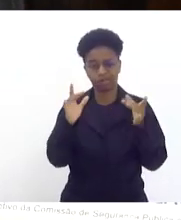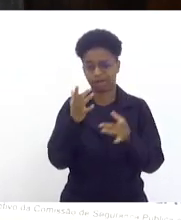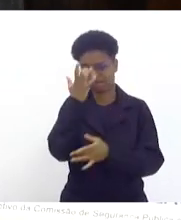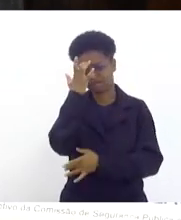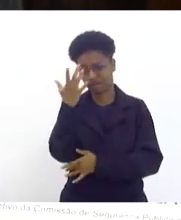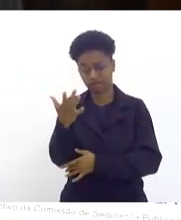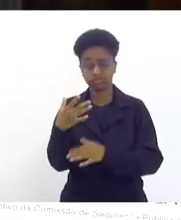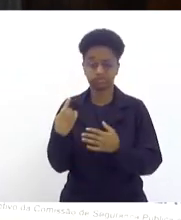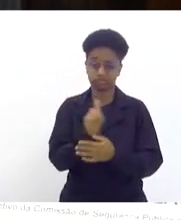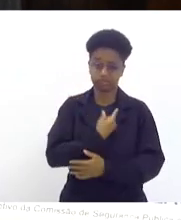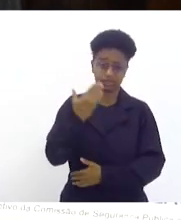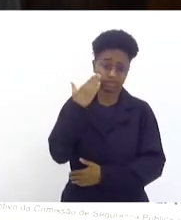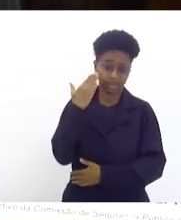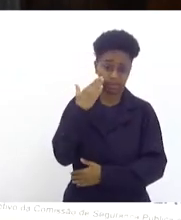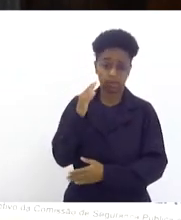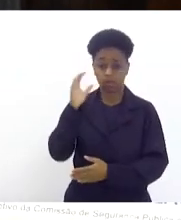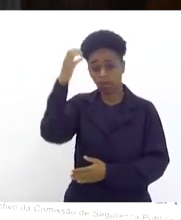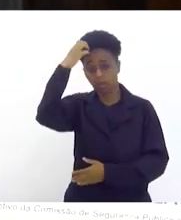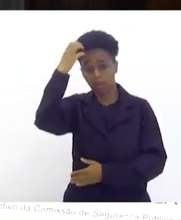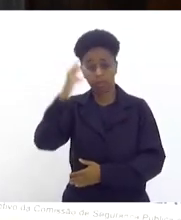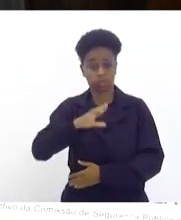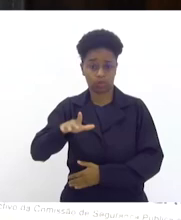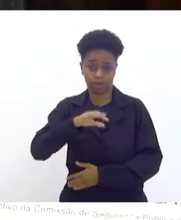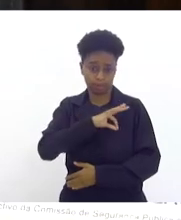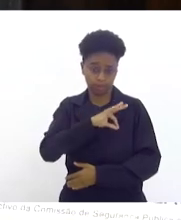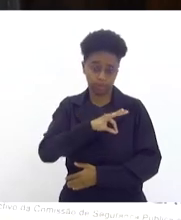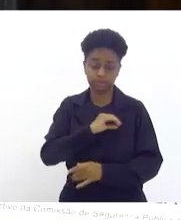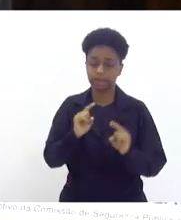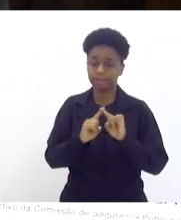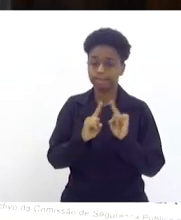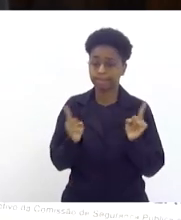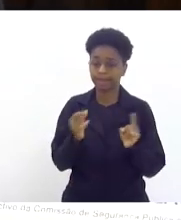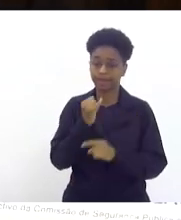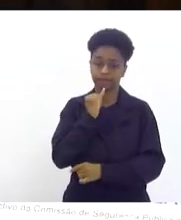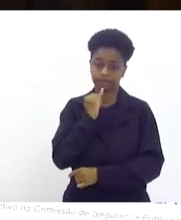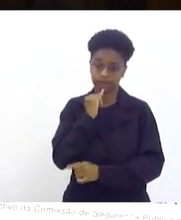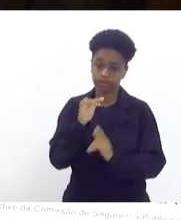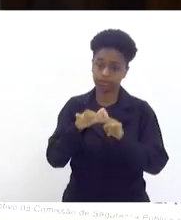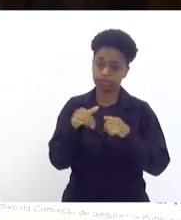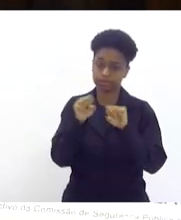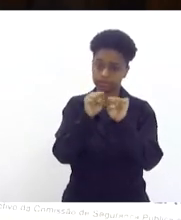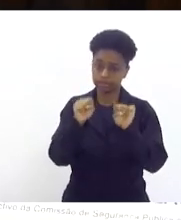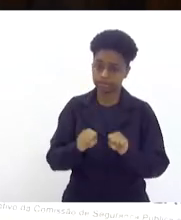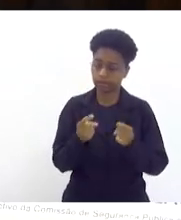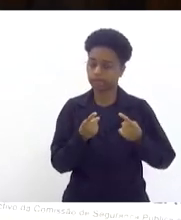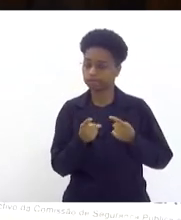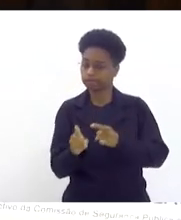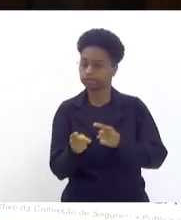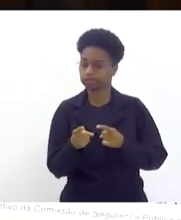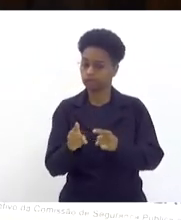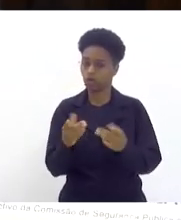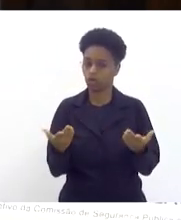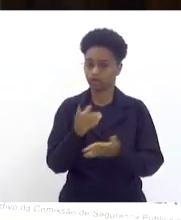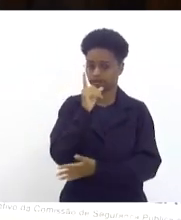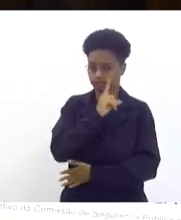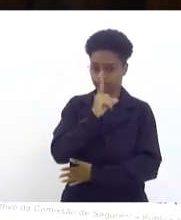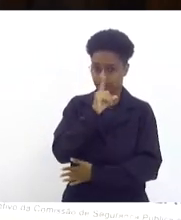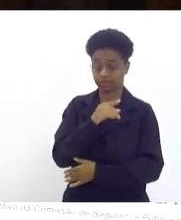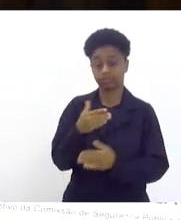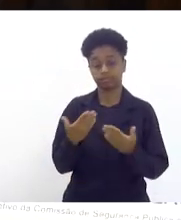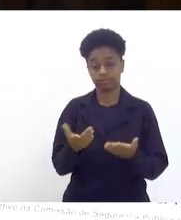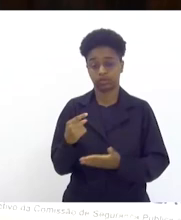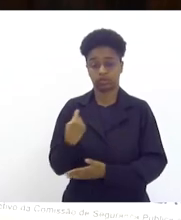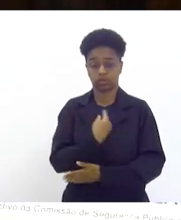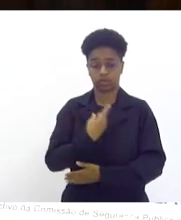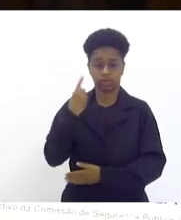a culpa disso não é da Polícia Civil não é da Polícia Militar mas infelizmente de um sistema persecutório que a gente tem hoje falho nós